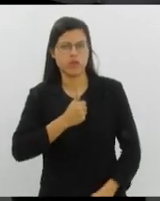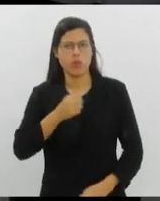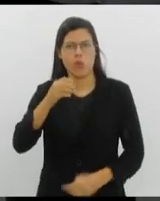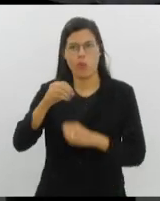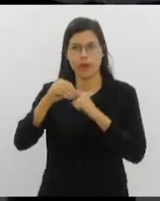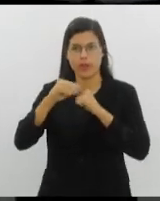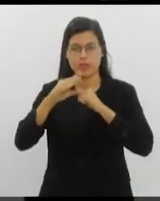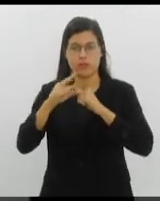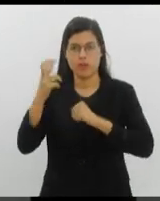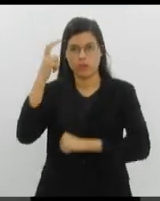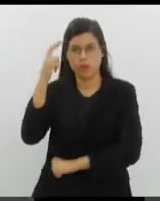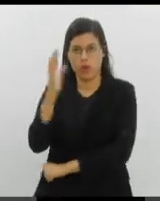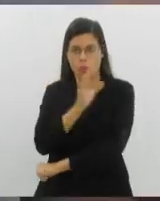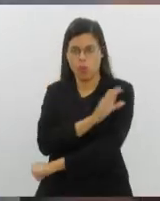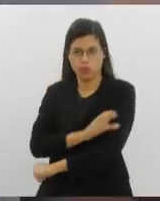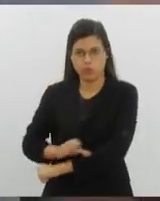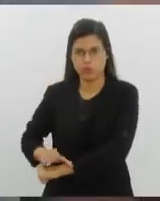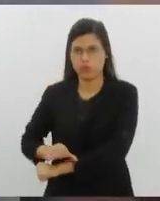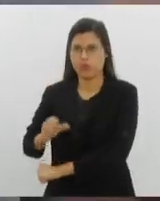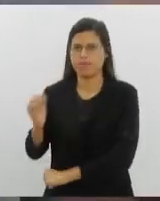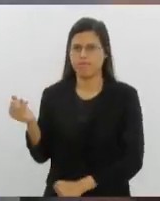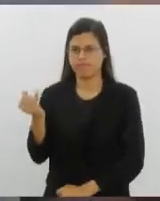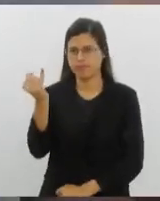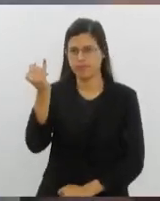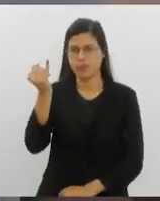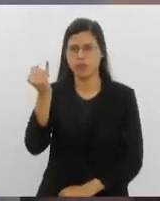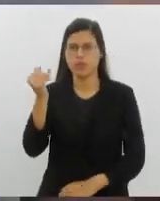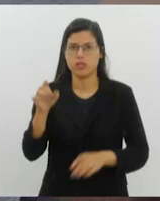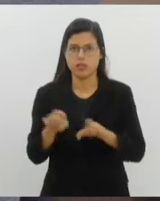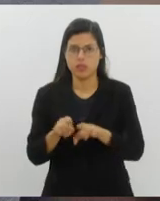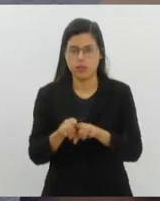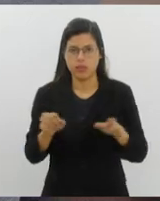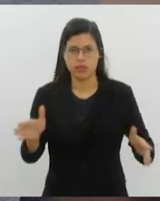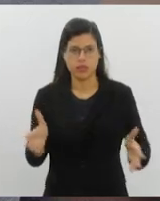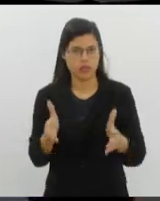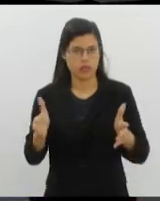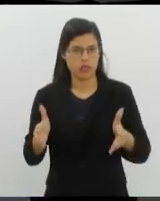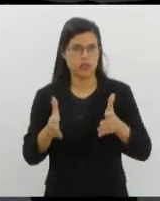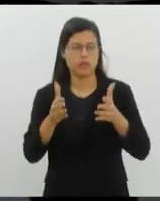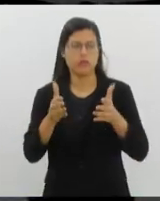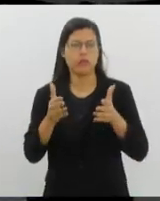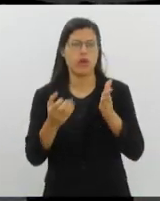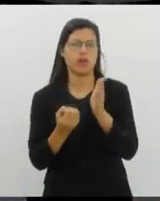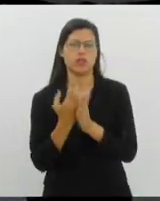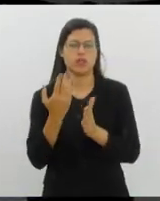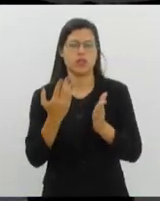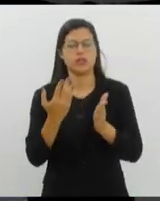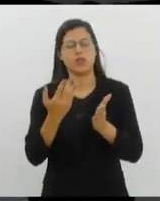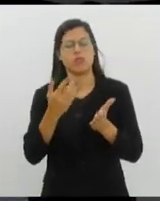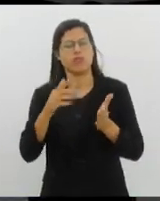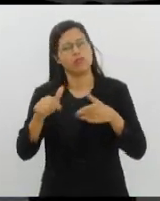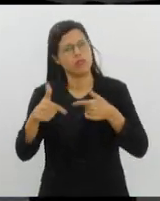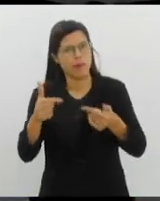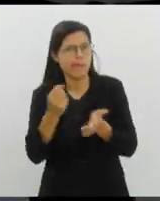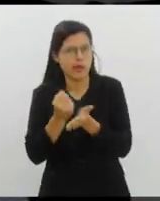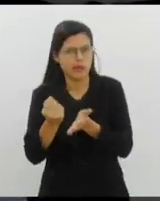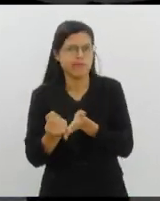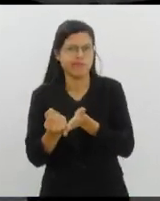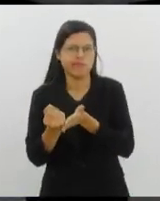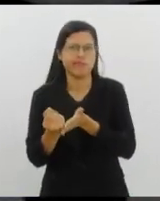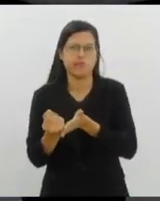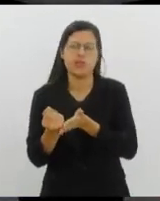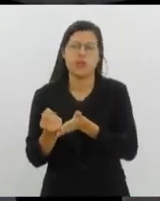a cultura, que é essencial, e incentivar a geração de emprego e renda no Estado. Então, Vossa Excelência